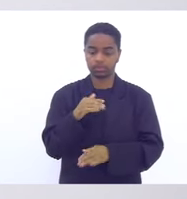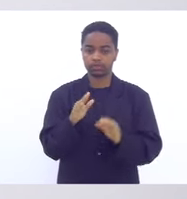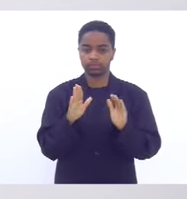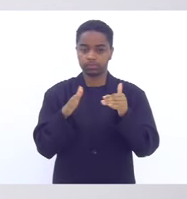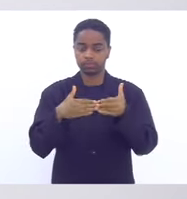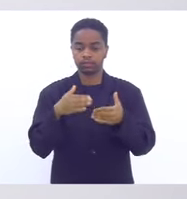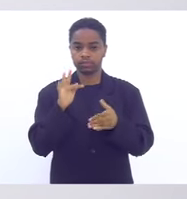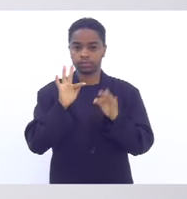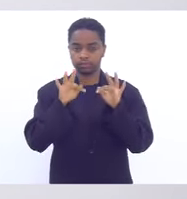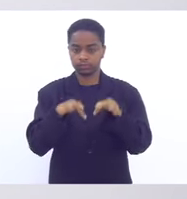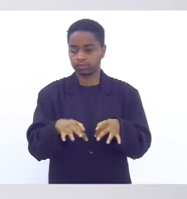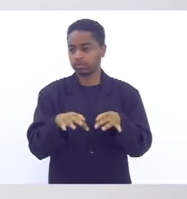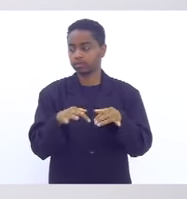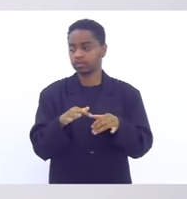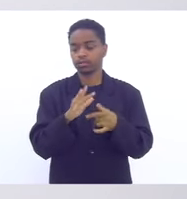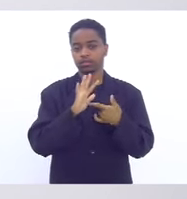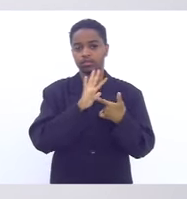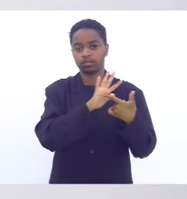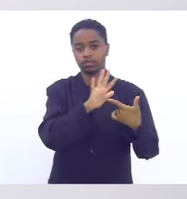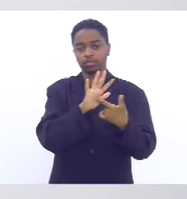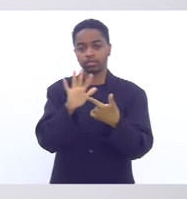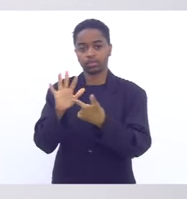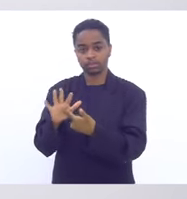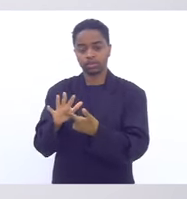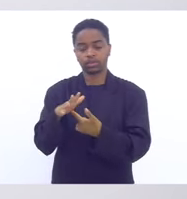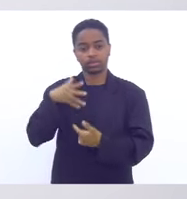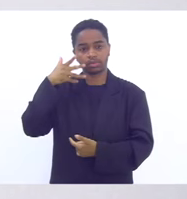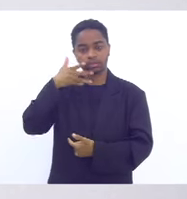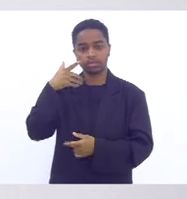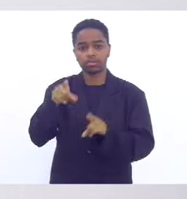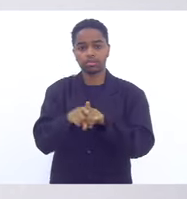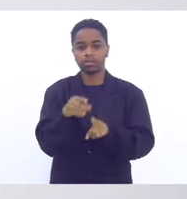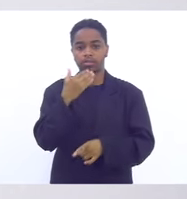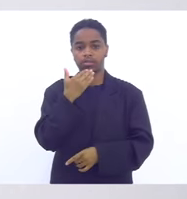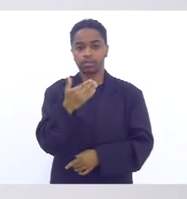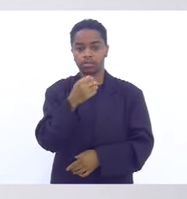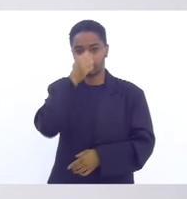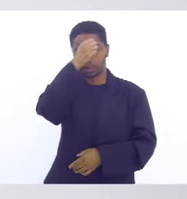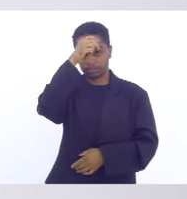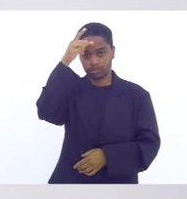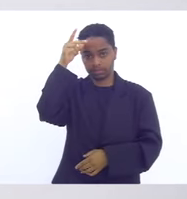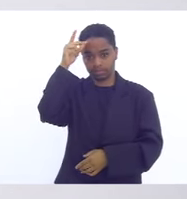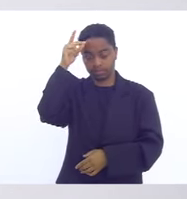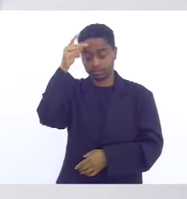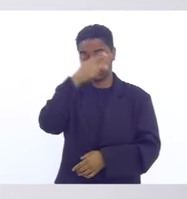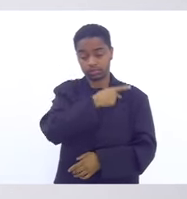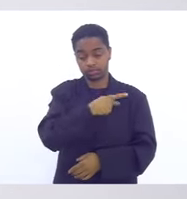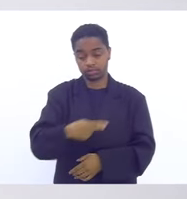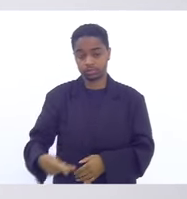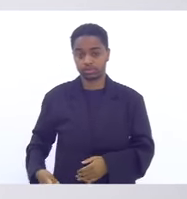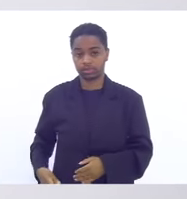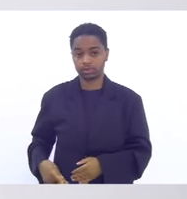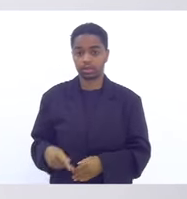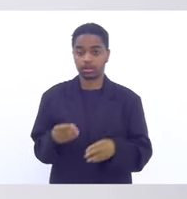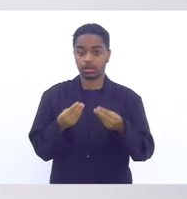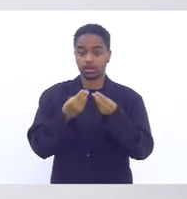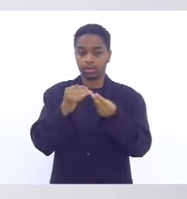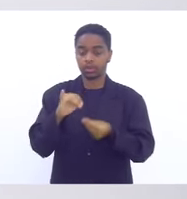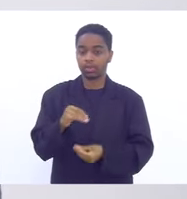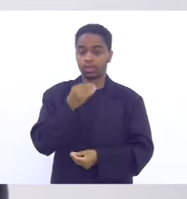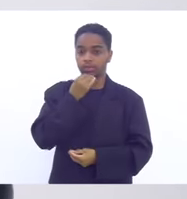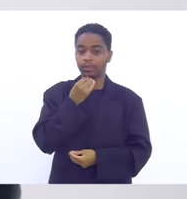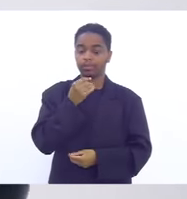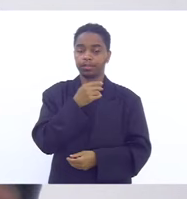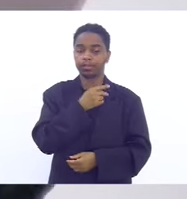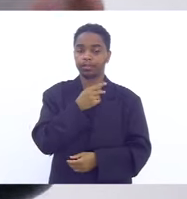deixando essas colocações e pedindo aí ao presidente que pudesse dar oportunidade ao prefeito Gutinho